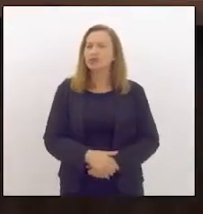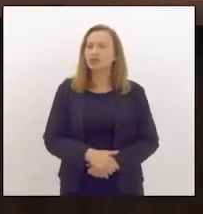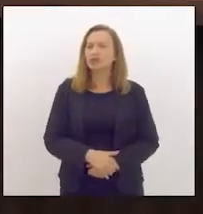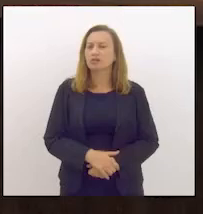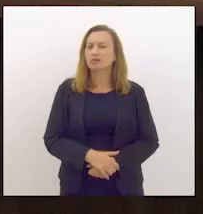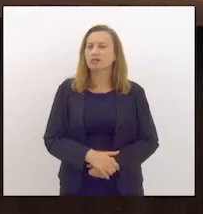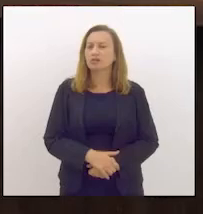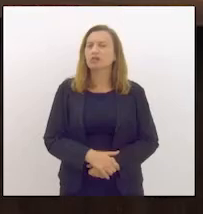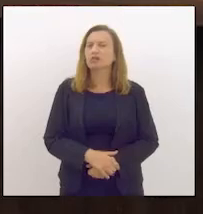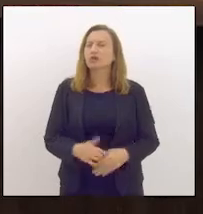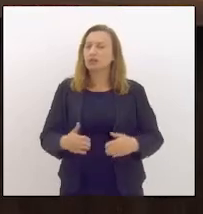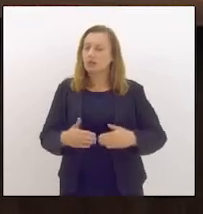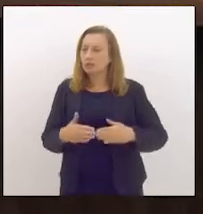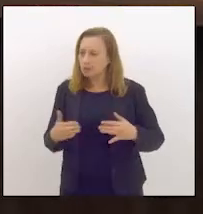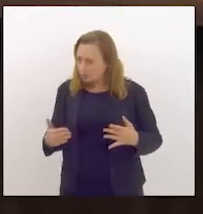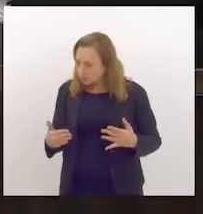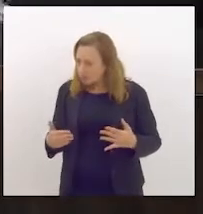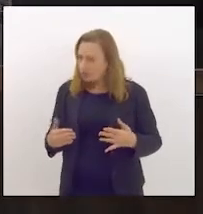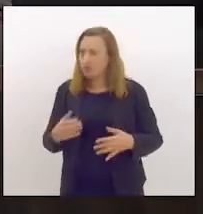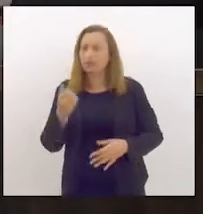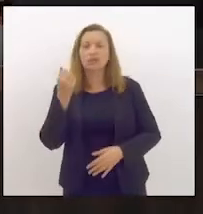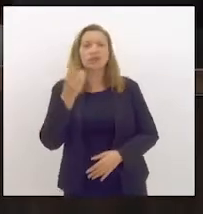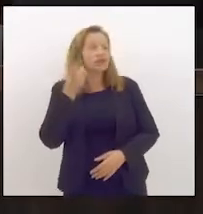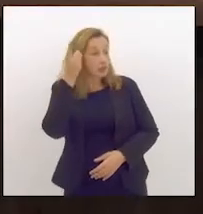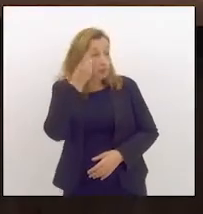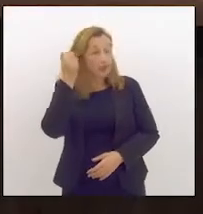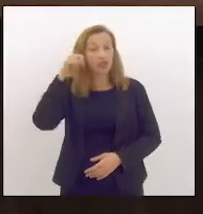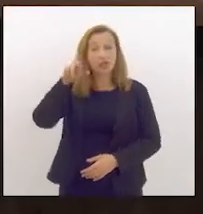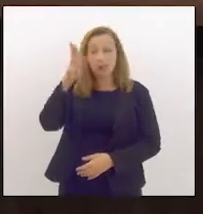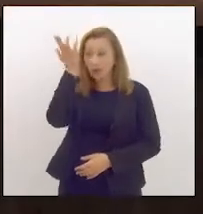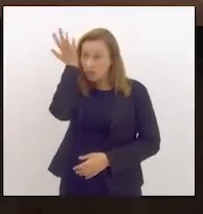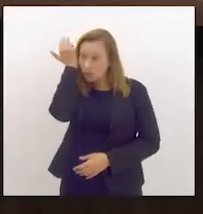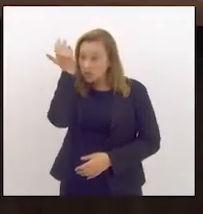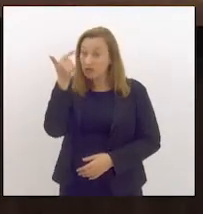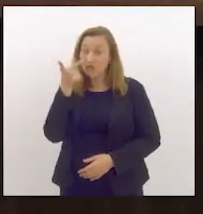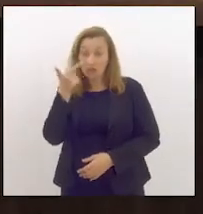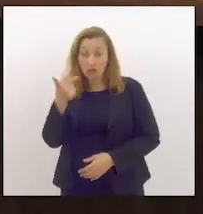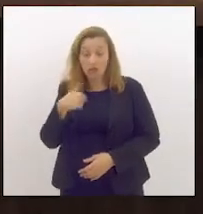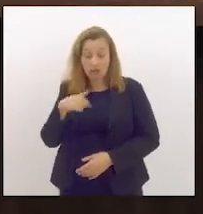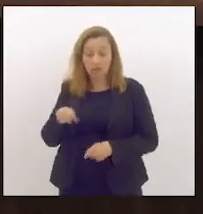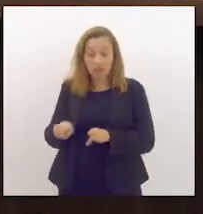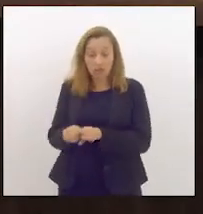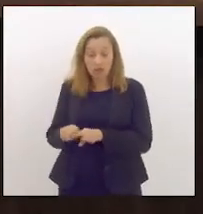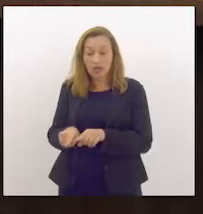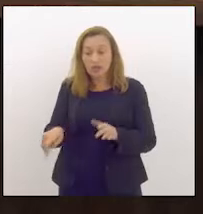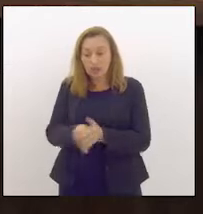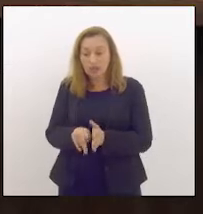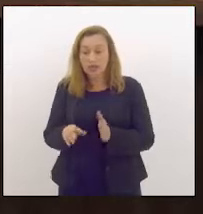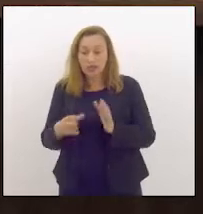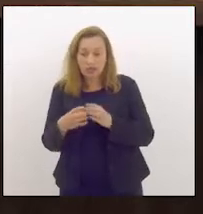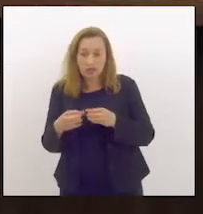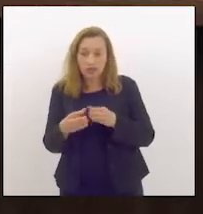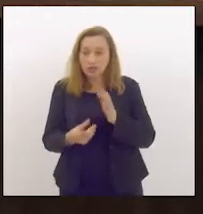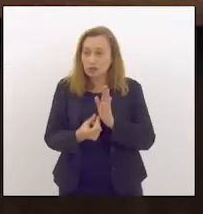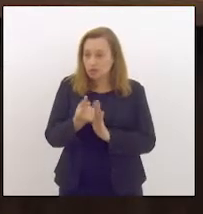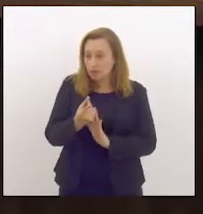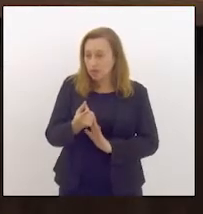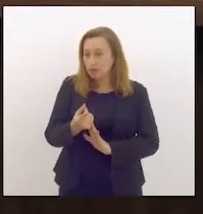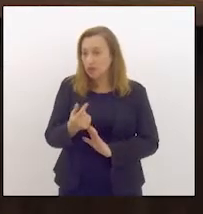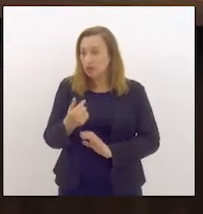e com a permissão do nosso Eliomar Coelho visto que eu também sou membro da comissão de orçamento